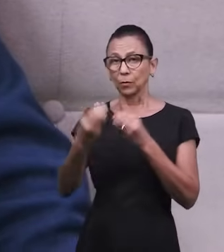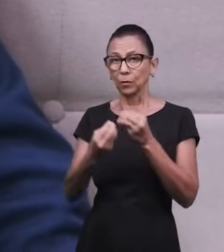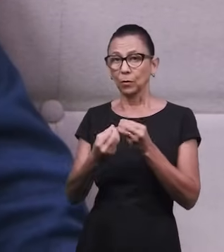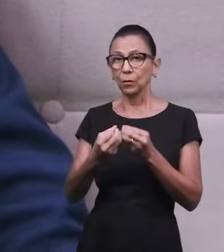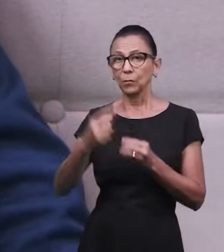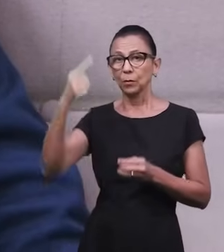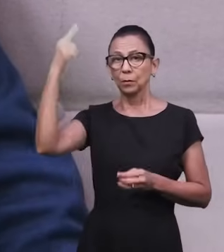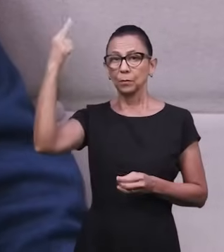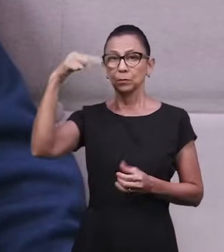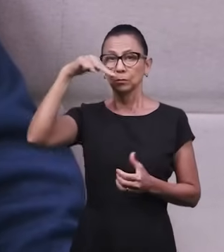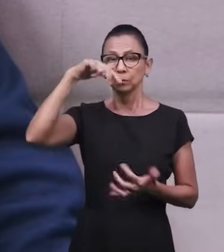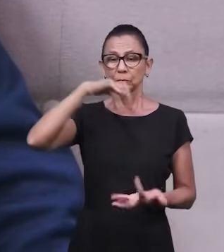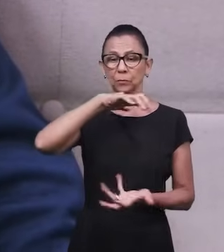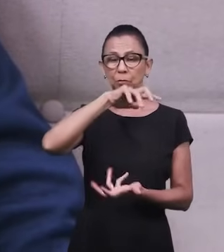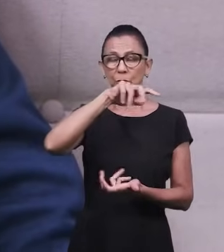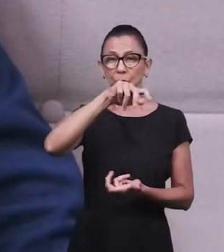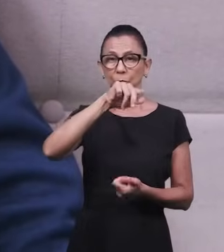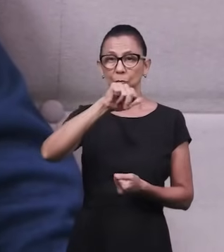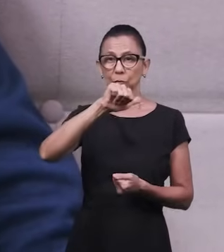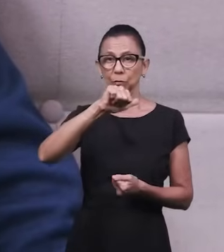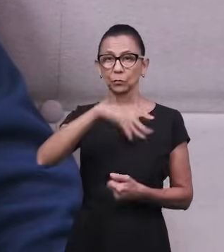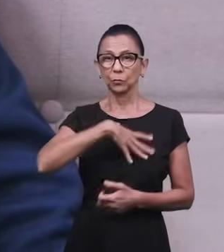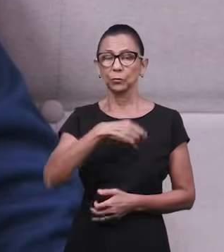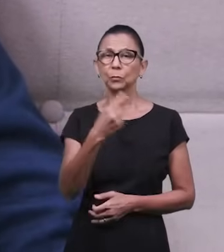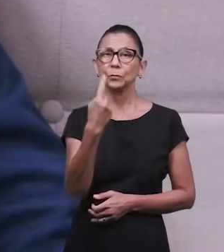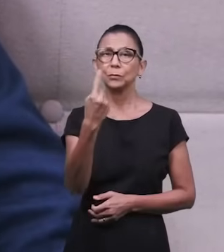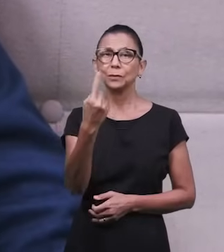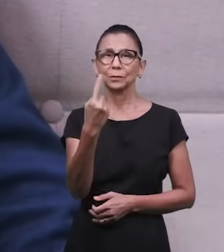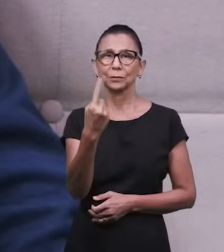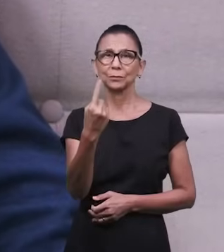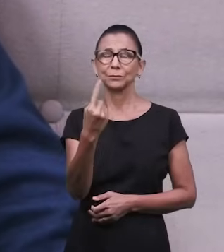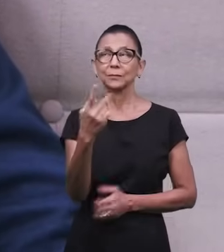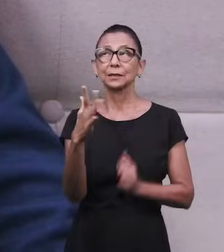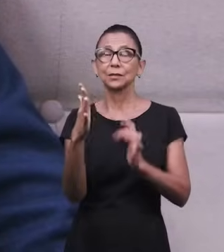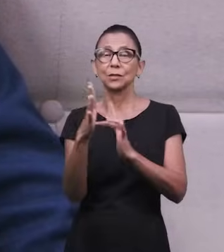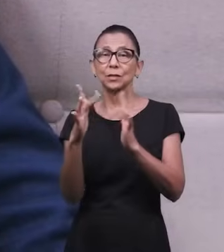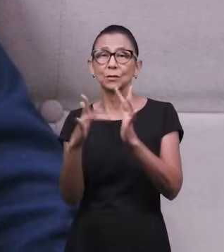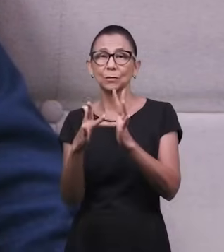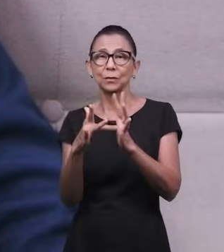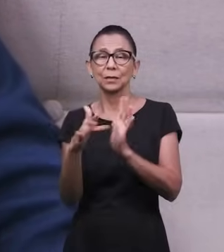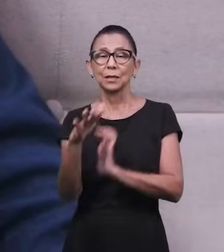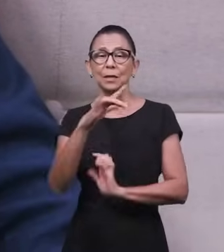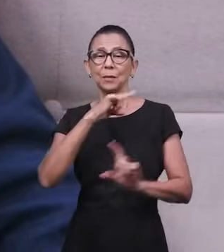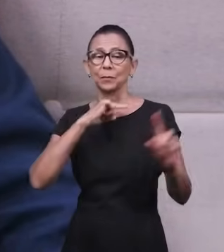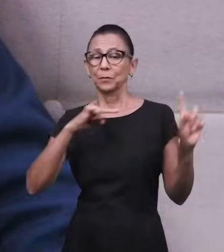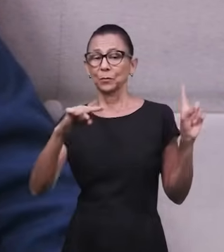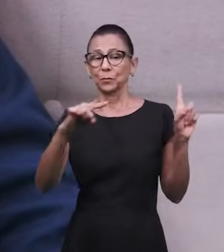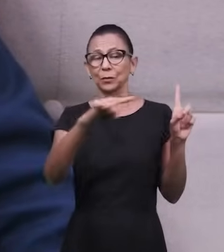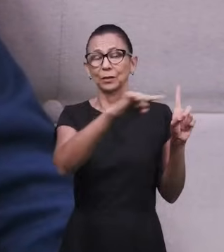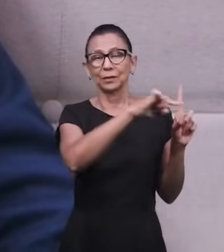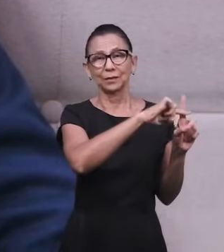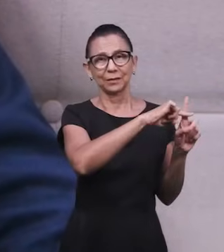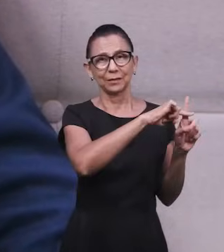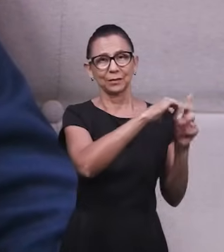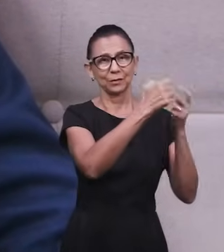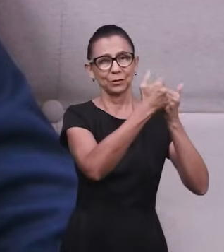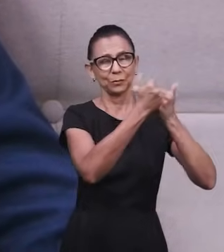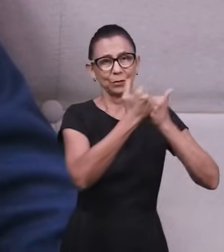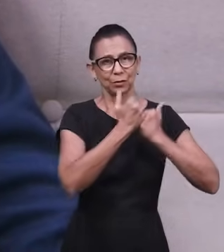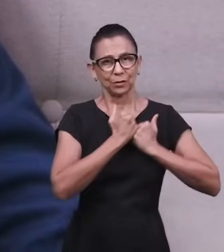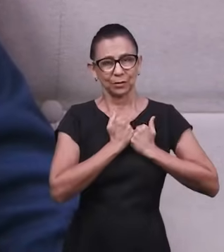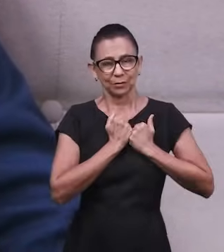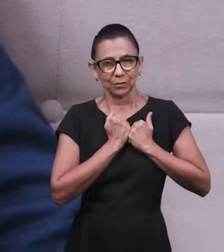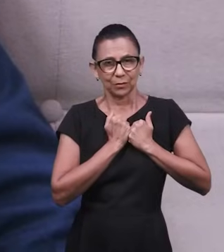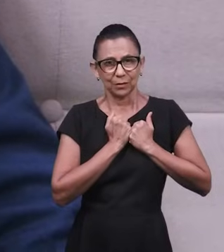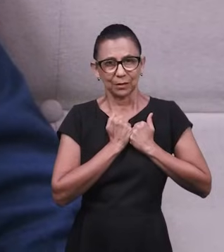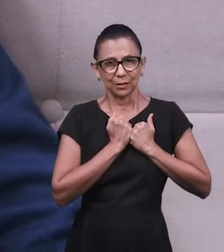o homem, dando-lhe a oportunidade da salvação. Portanto,